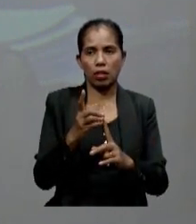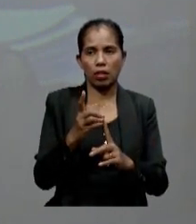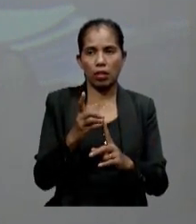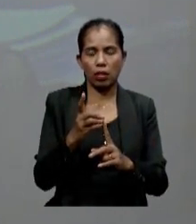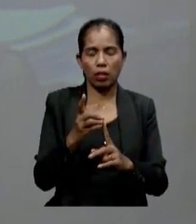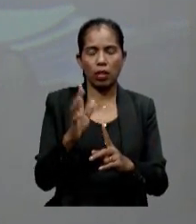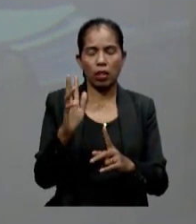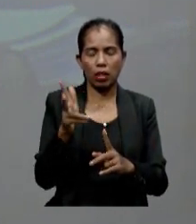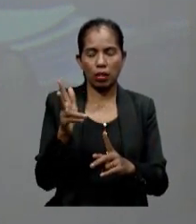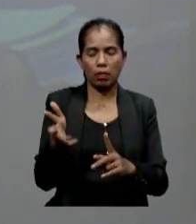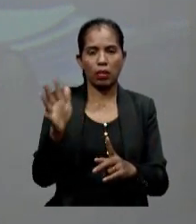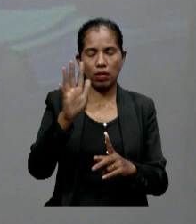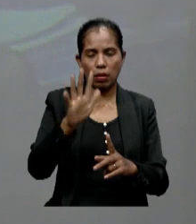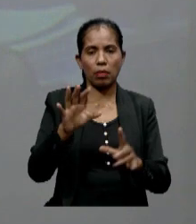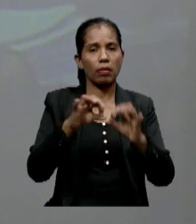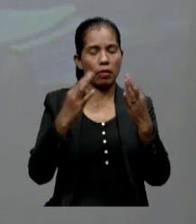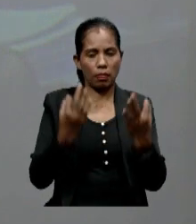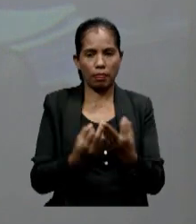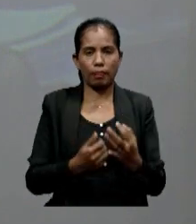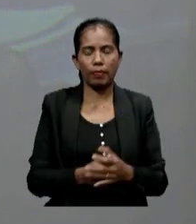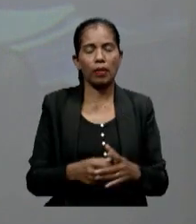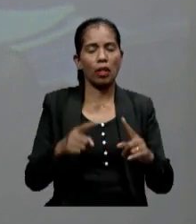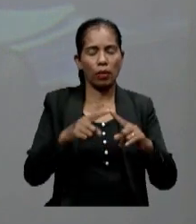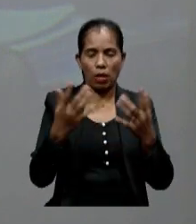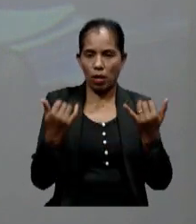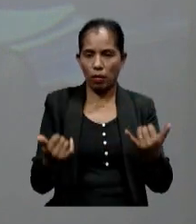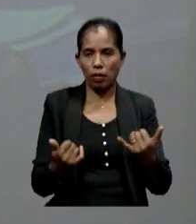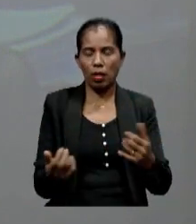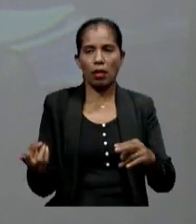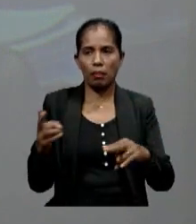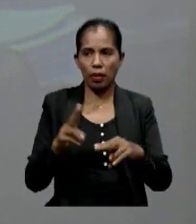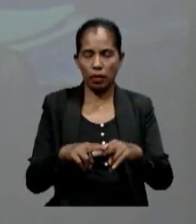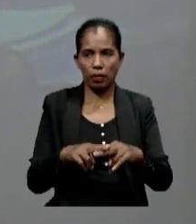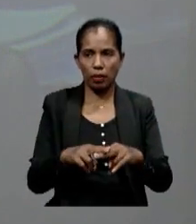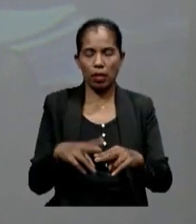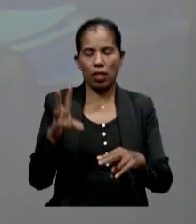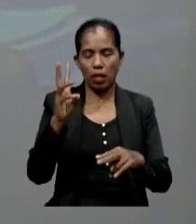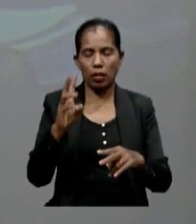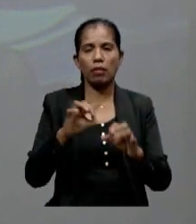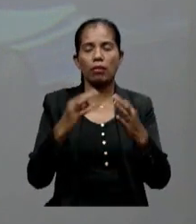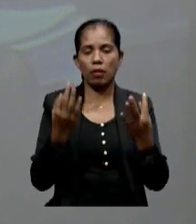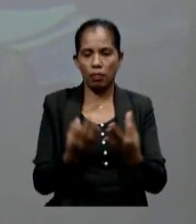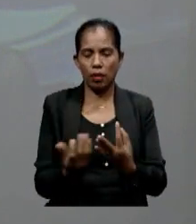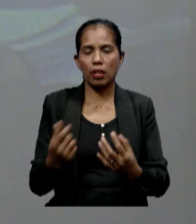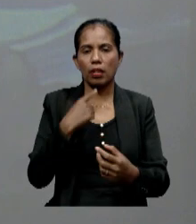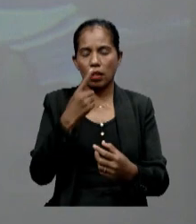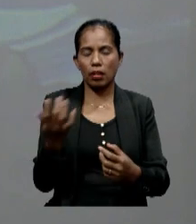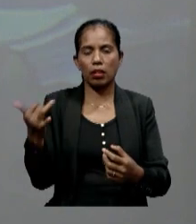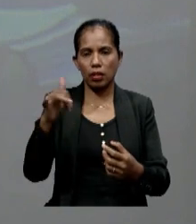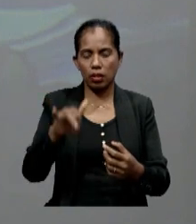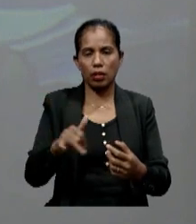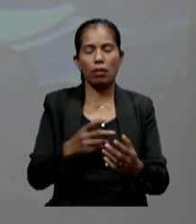4, 35 famílias. E agora aumenta para 100 famílias. E a cada pé, sexta base aqui